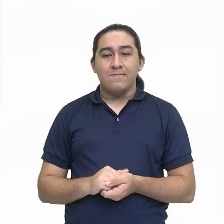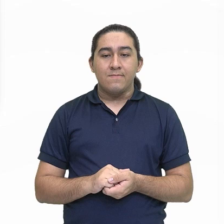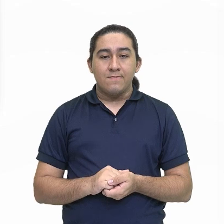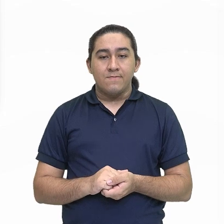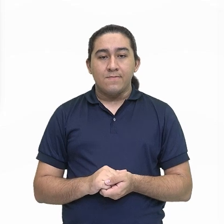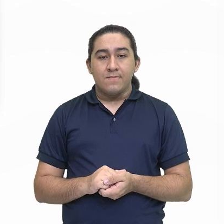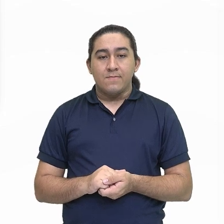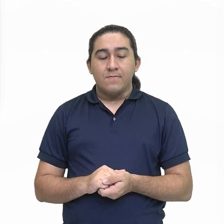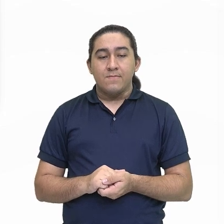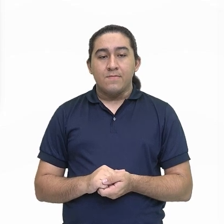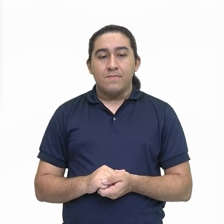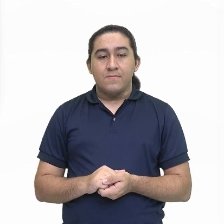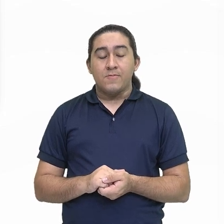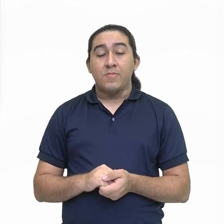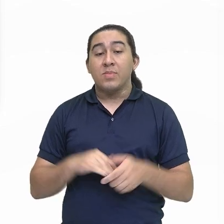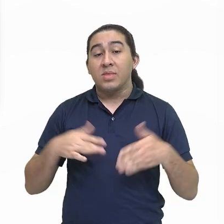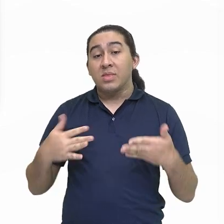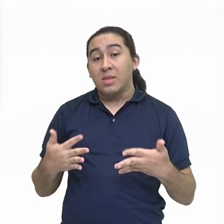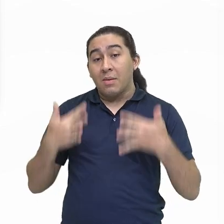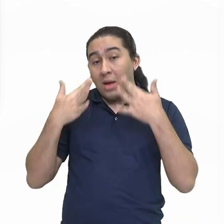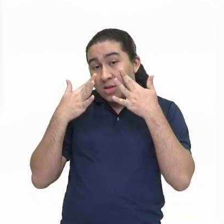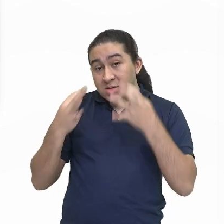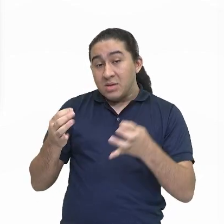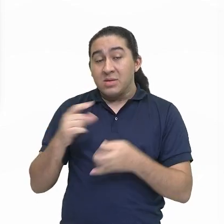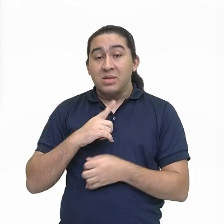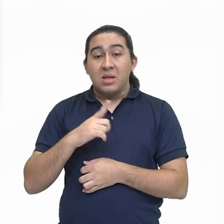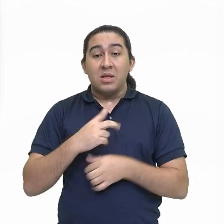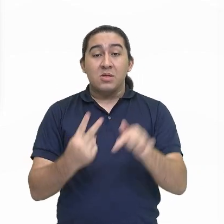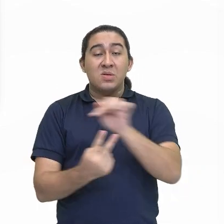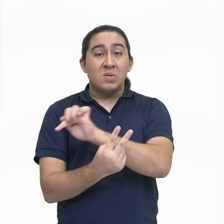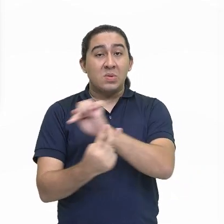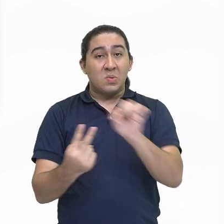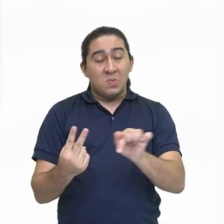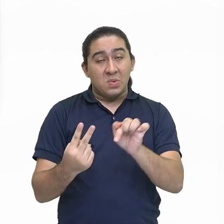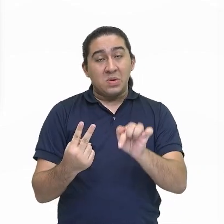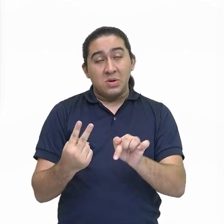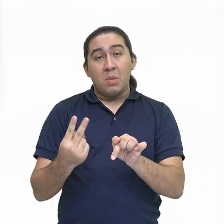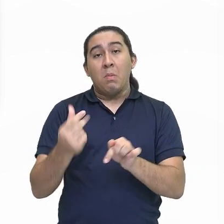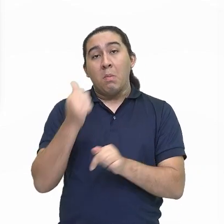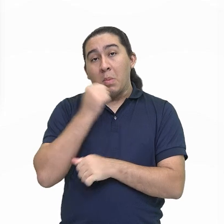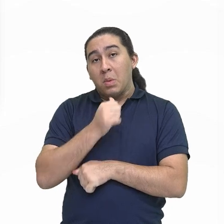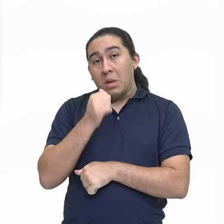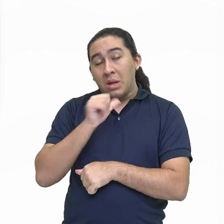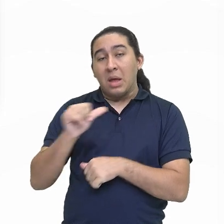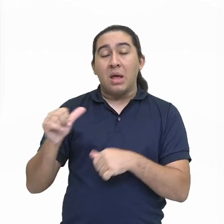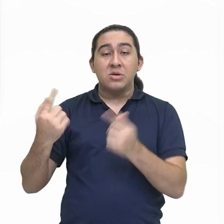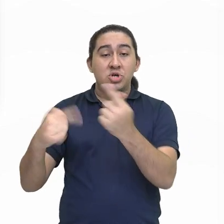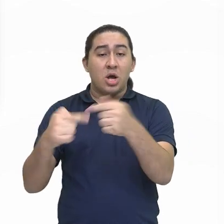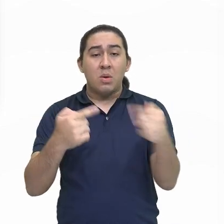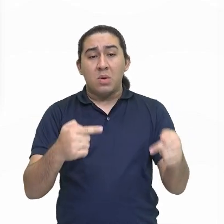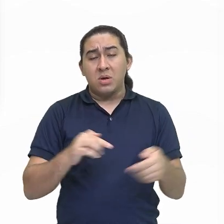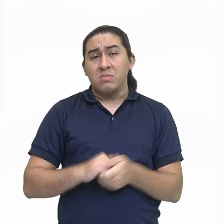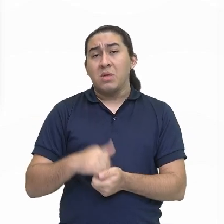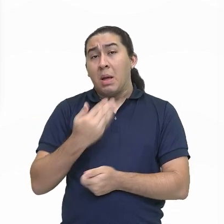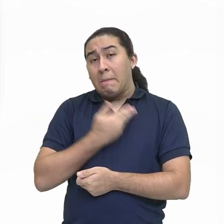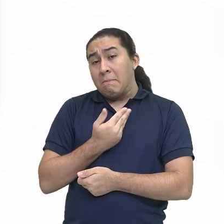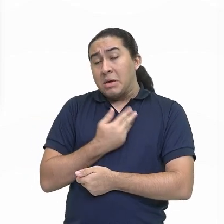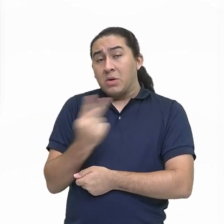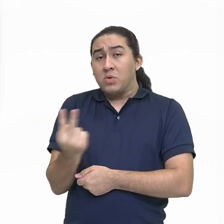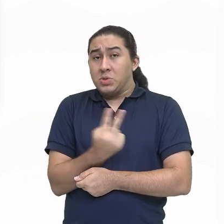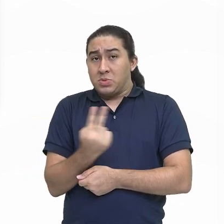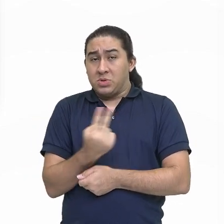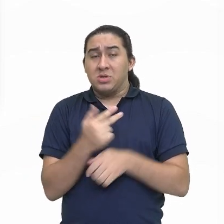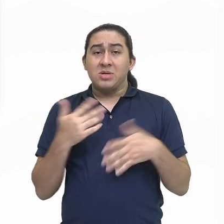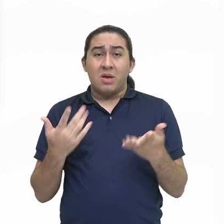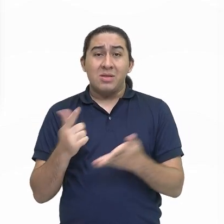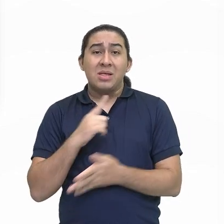Então, vejam que tem duas moças aí dialogando, e uma fala, elas são amigas, né? Então elas